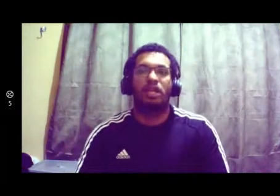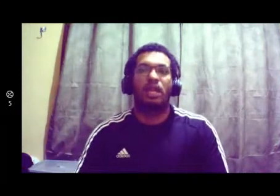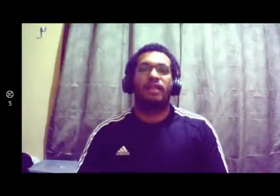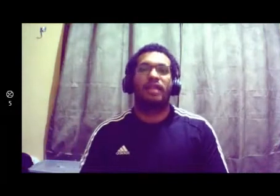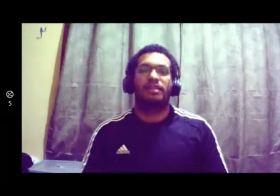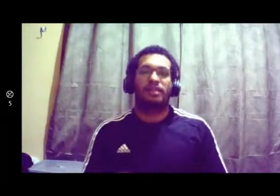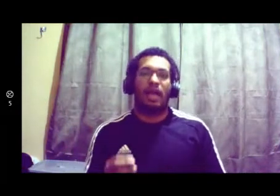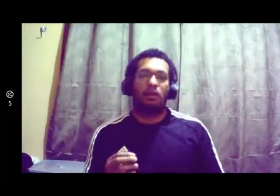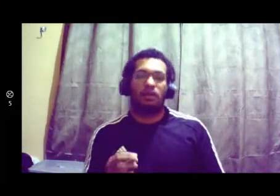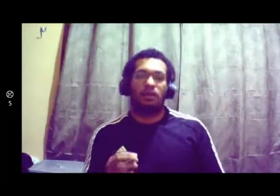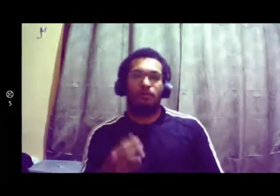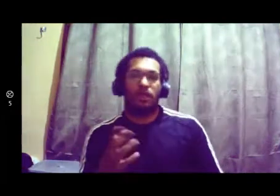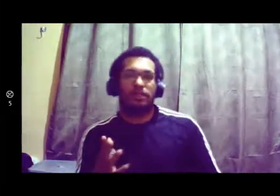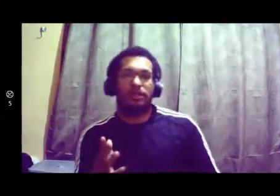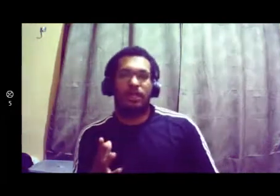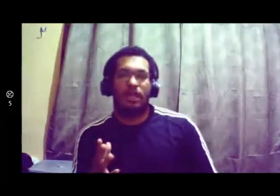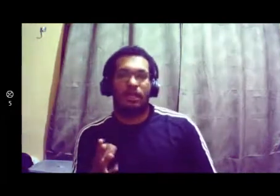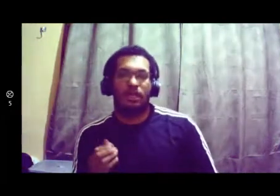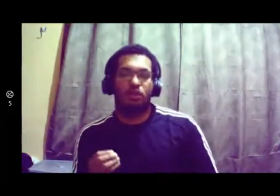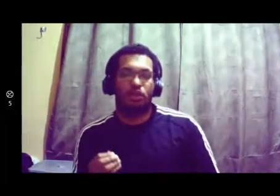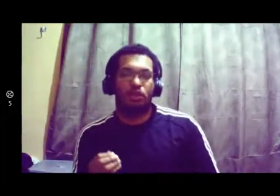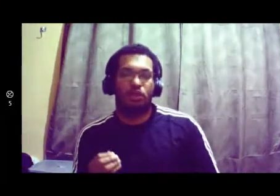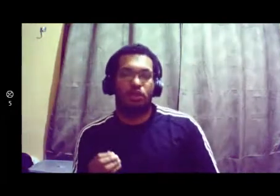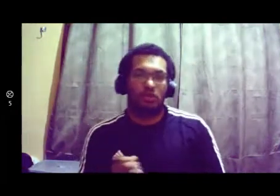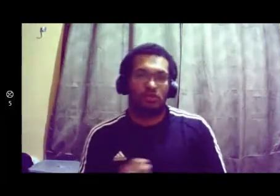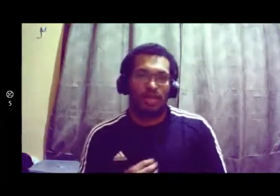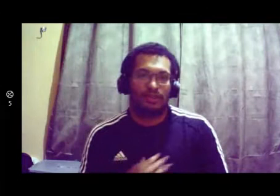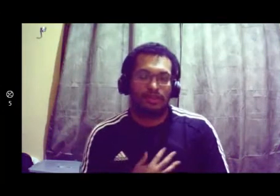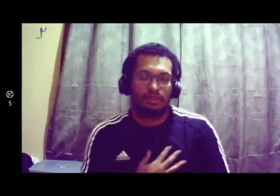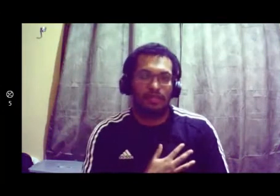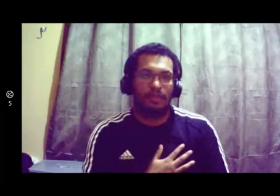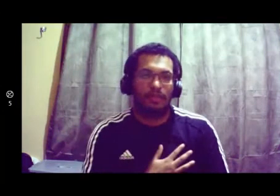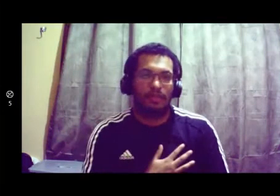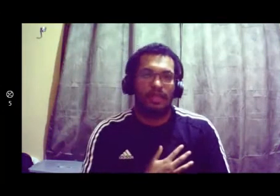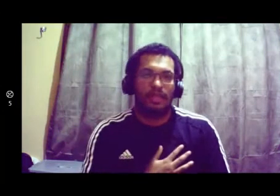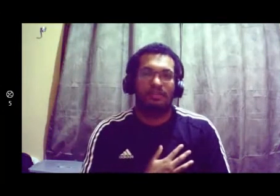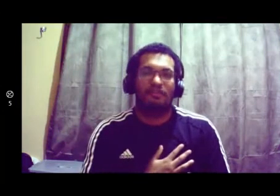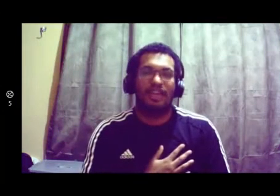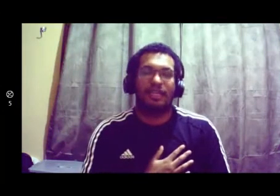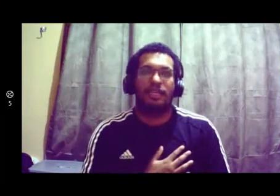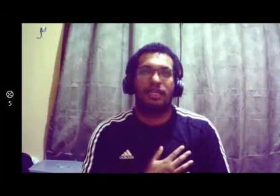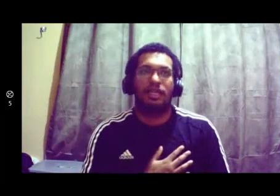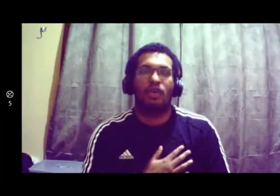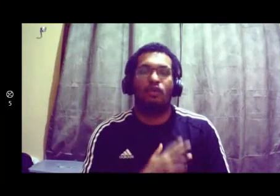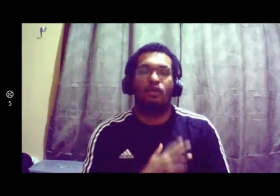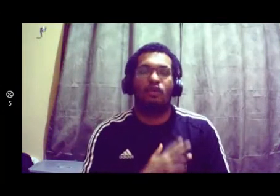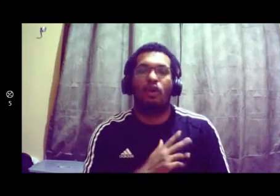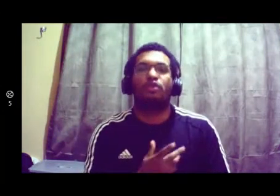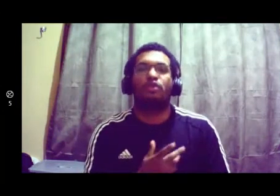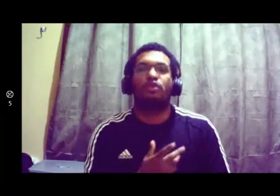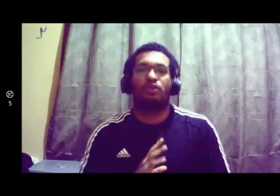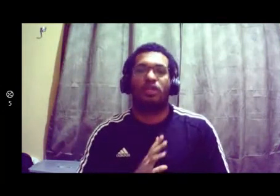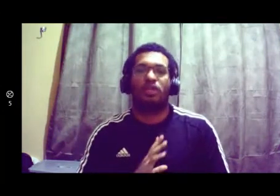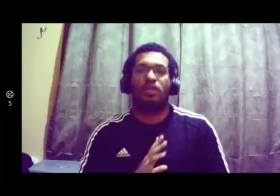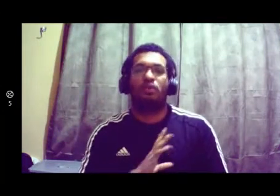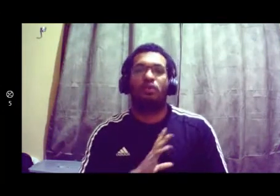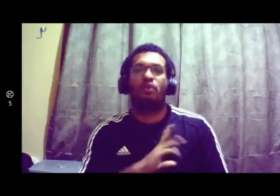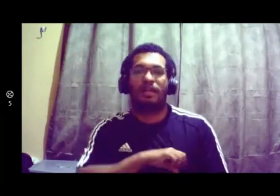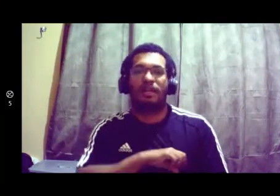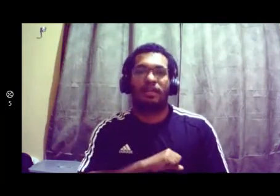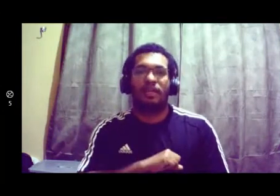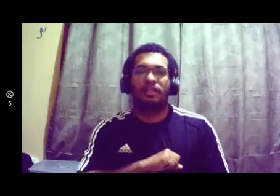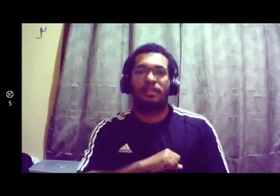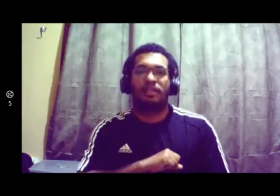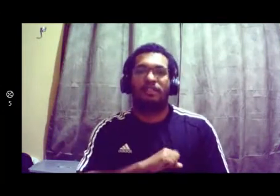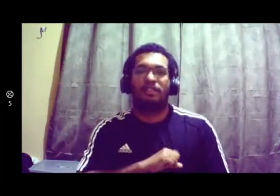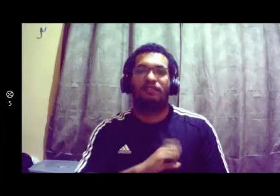Sim, tem sinal que pode ser que mude um pouquinho, caso assim, por exemplo, você vai falar que eu gosto de uma pessoa, então gostar,